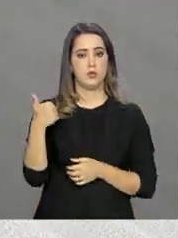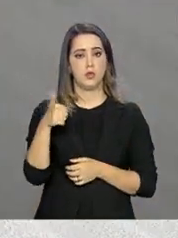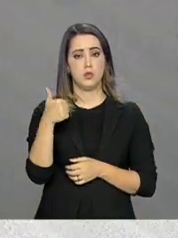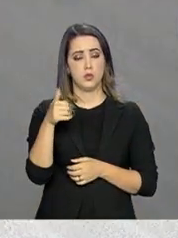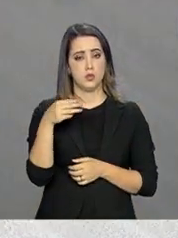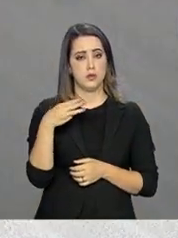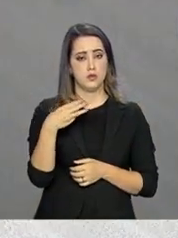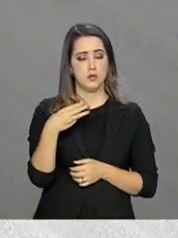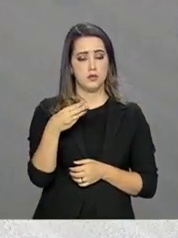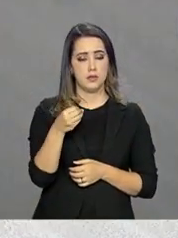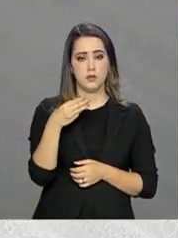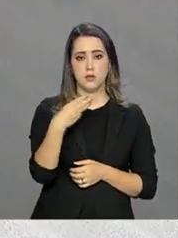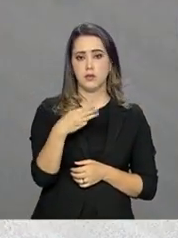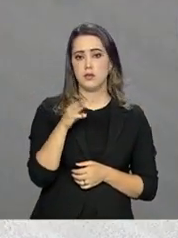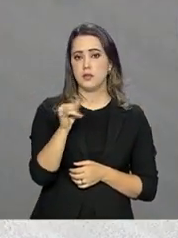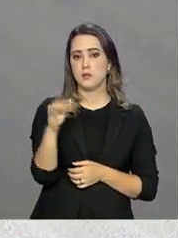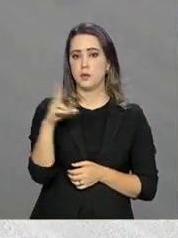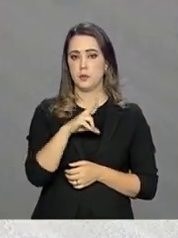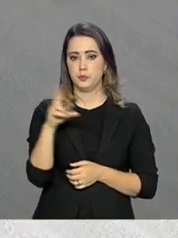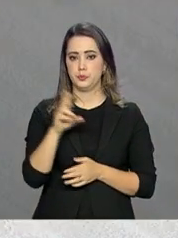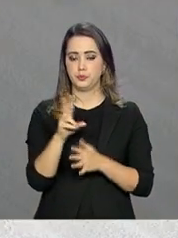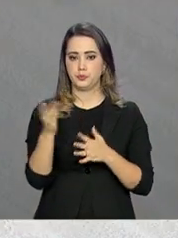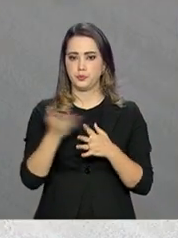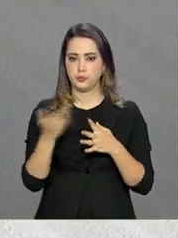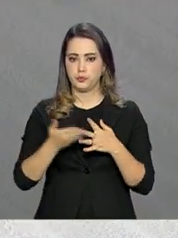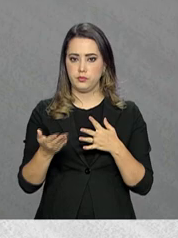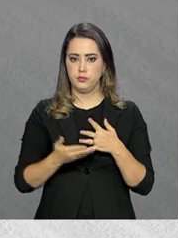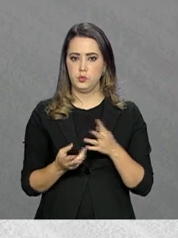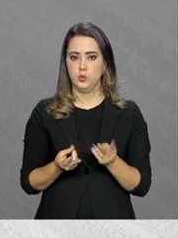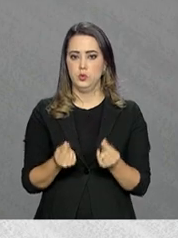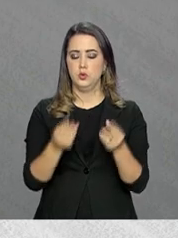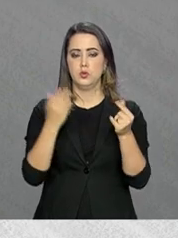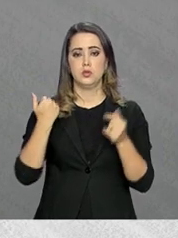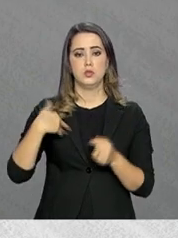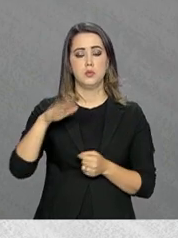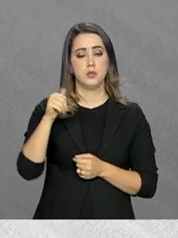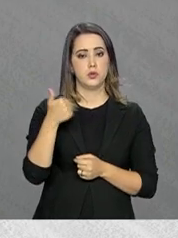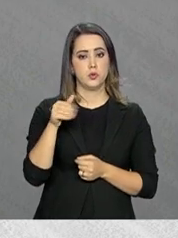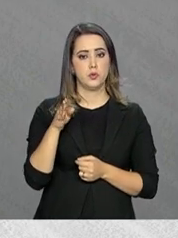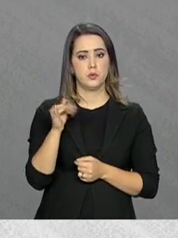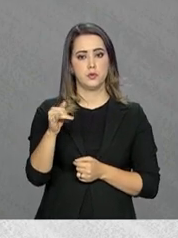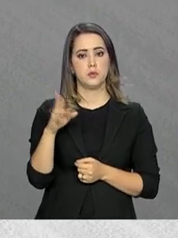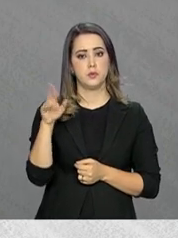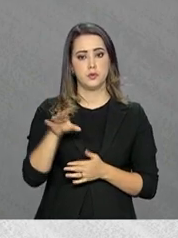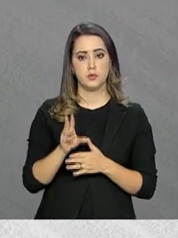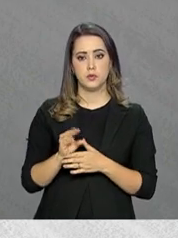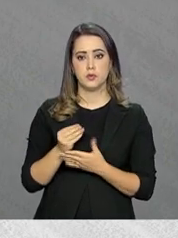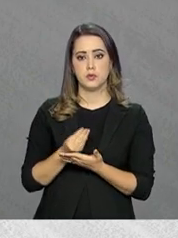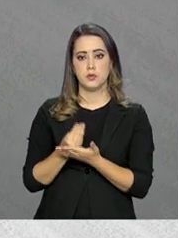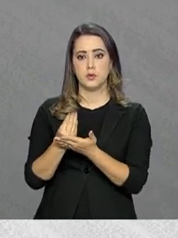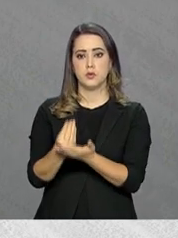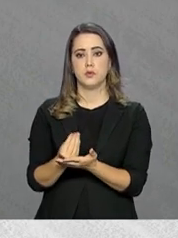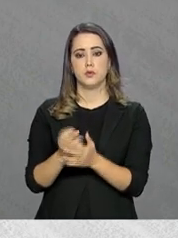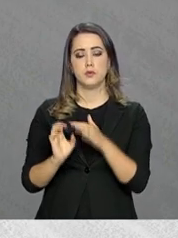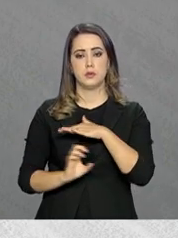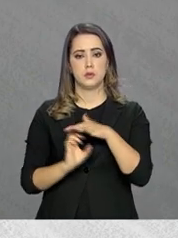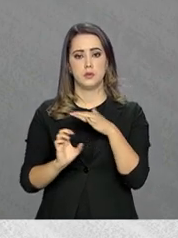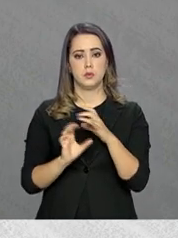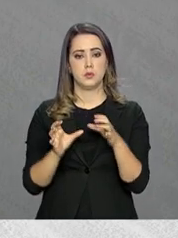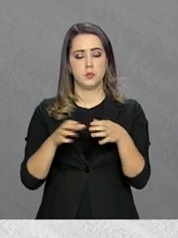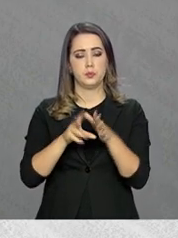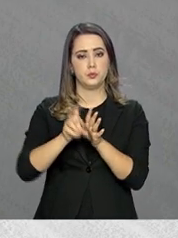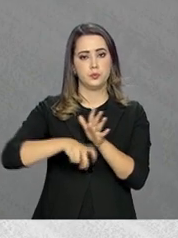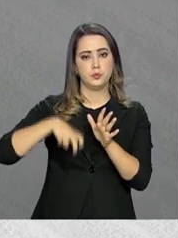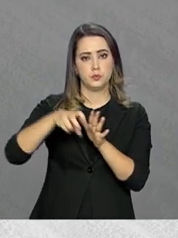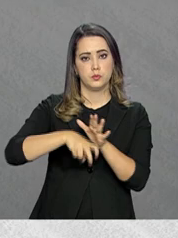bilhões de reais em financiamentos dos recursos mais de 11 bilhões serão destinados para as empresas da cadeia do agronegócio